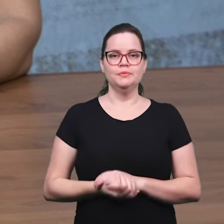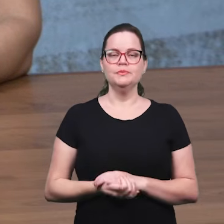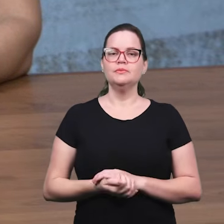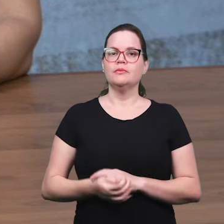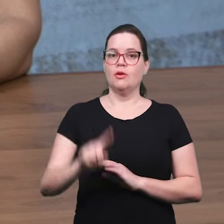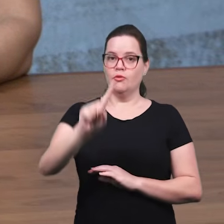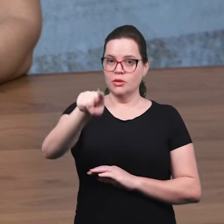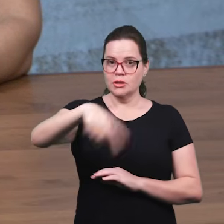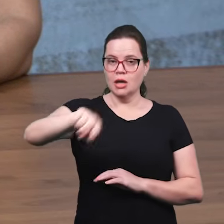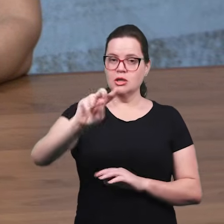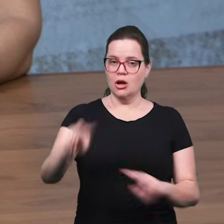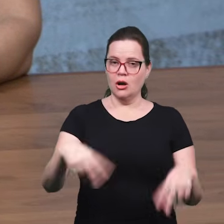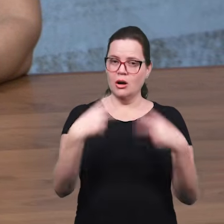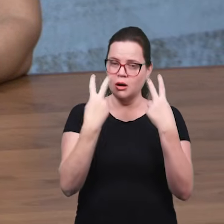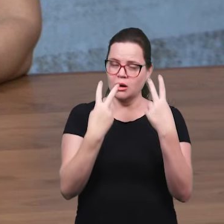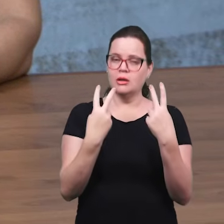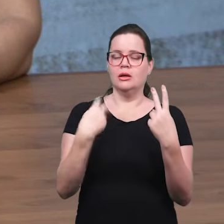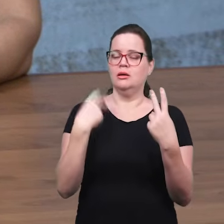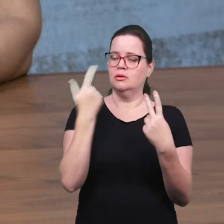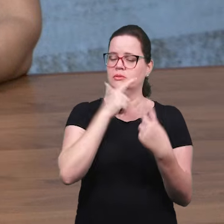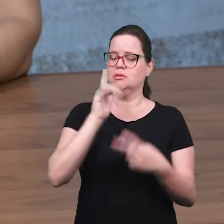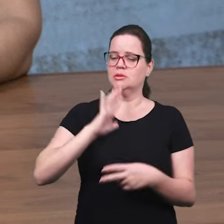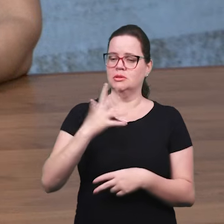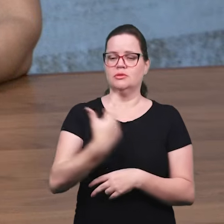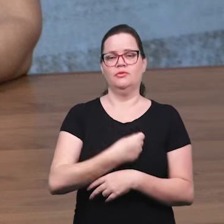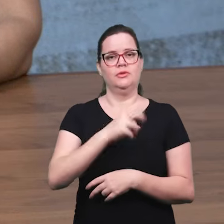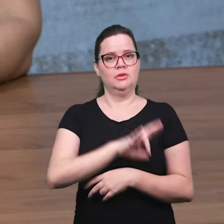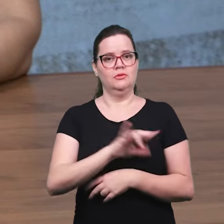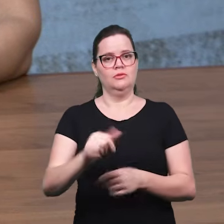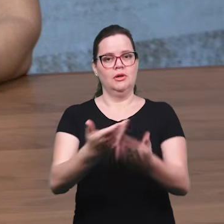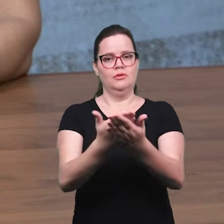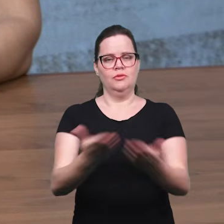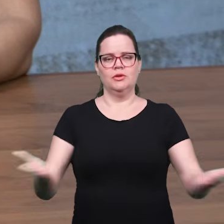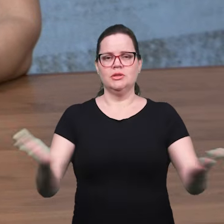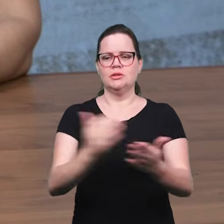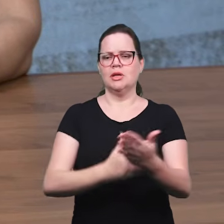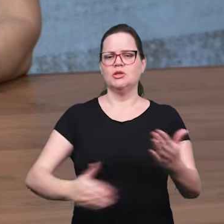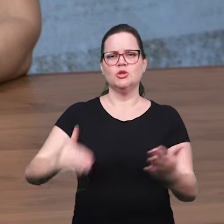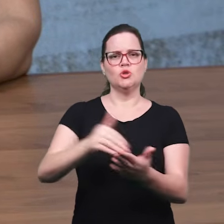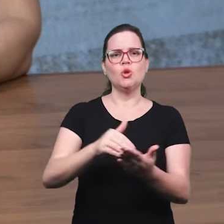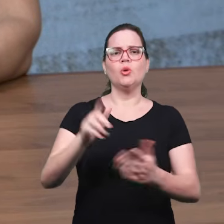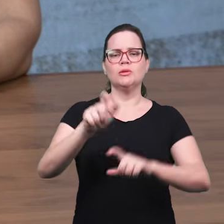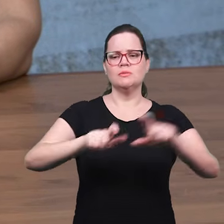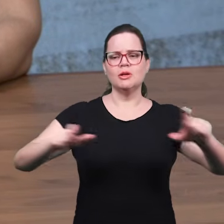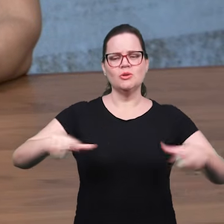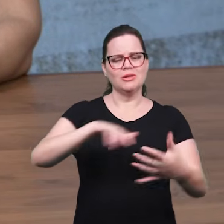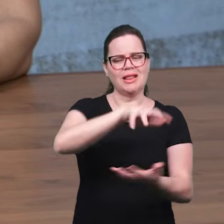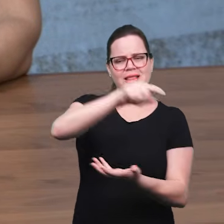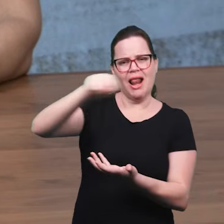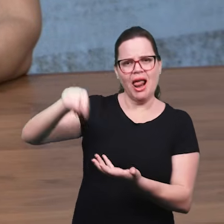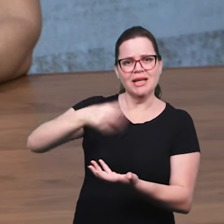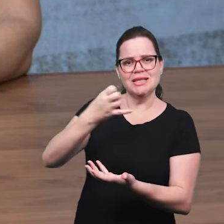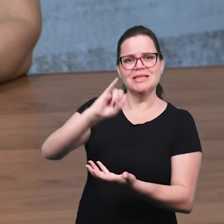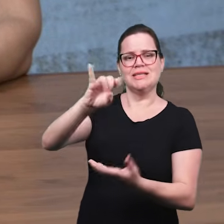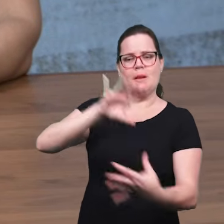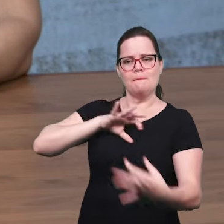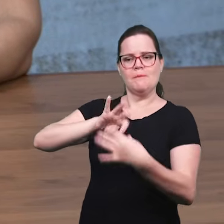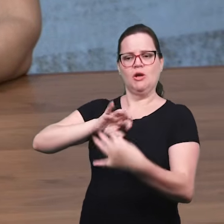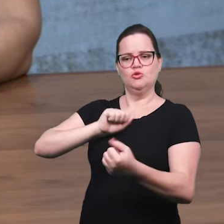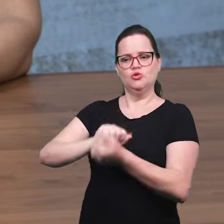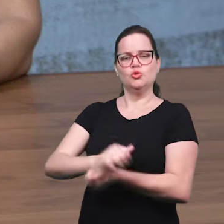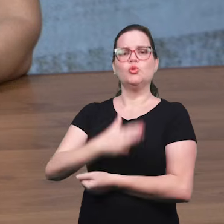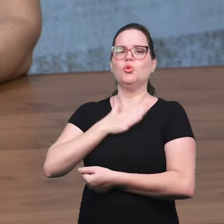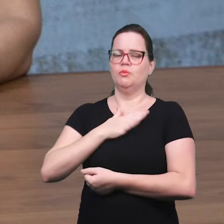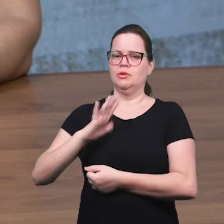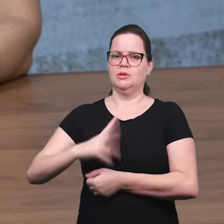Olhai para mim e sereis salvos vós, todos os termos da terra, porque eu sou